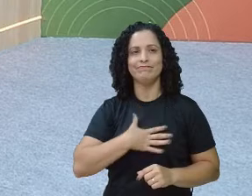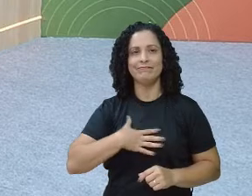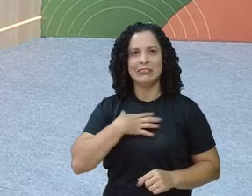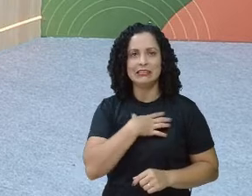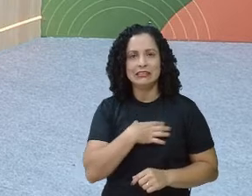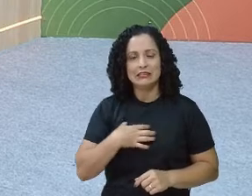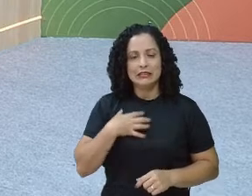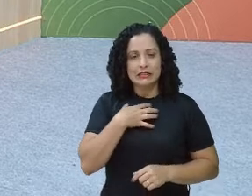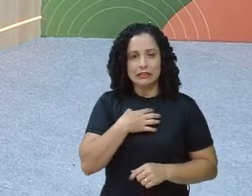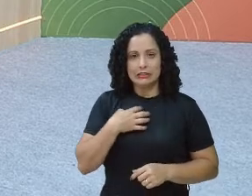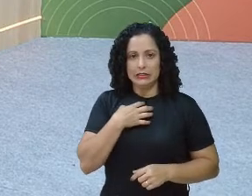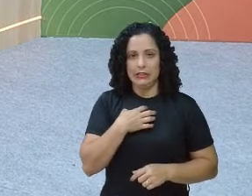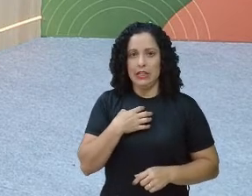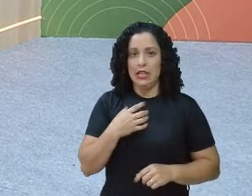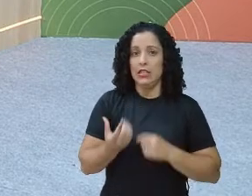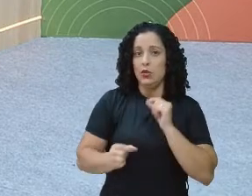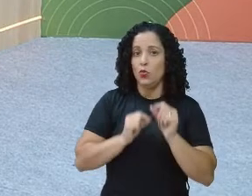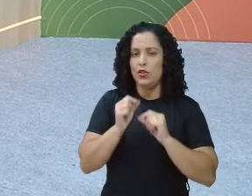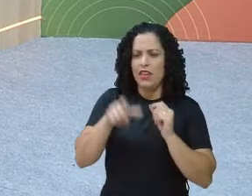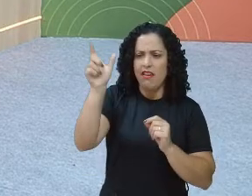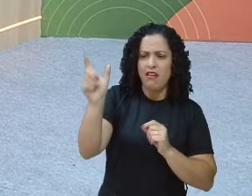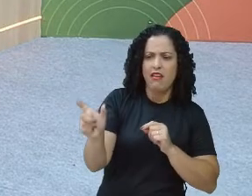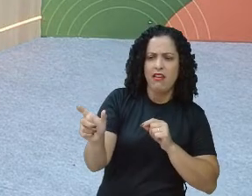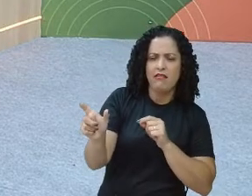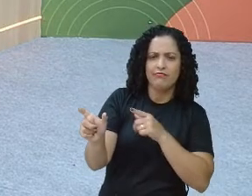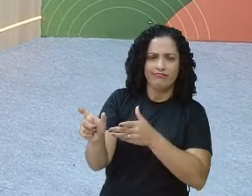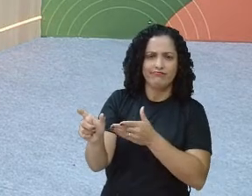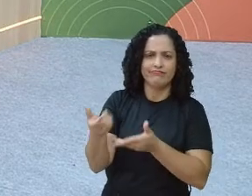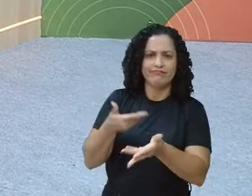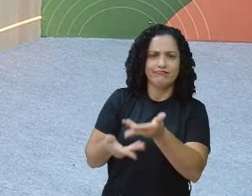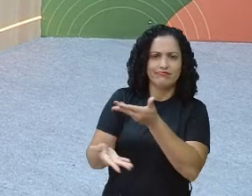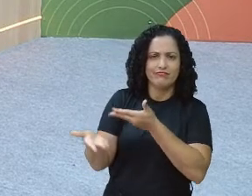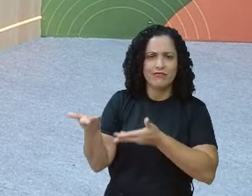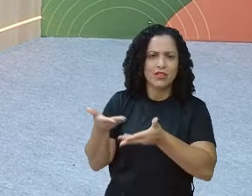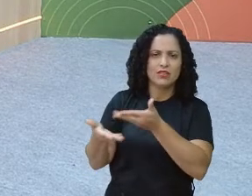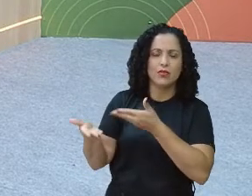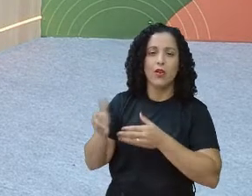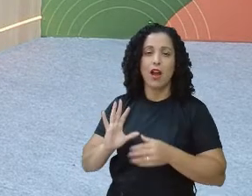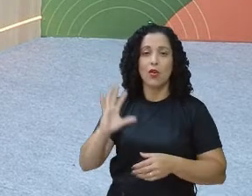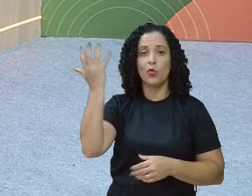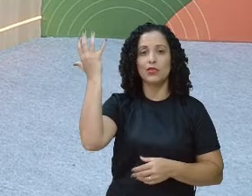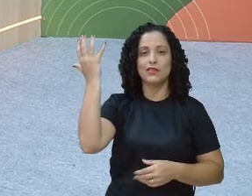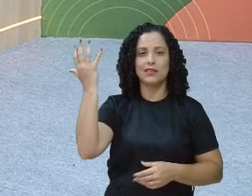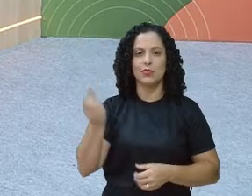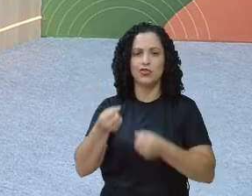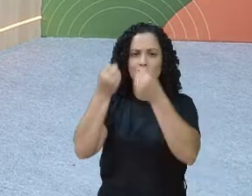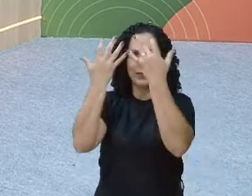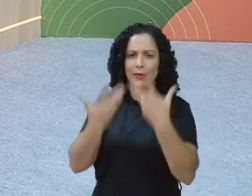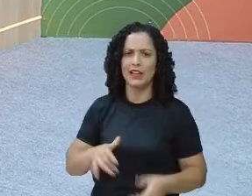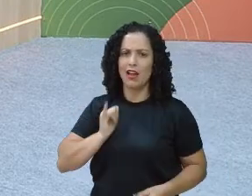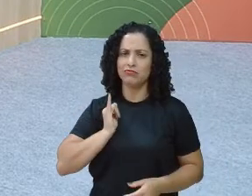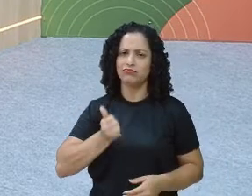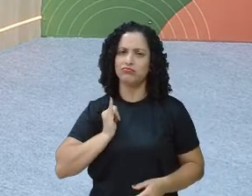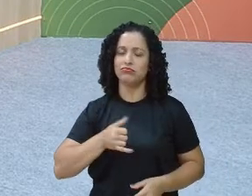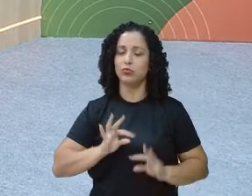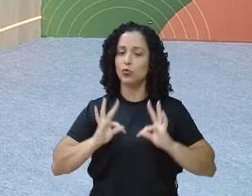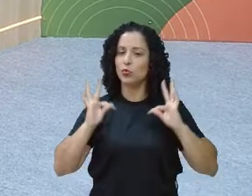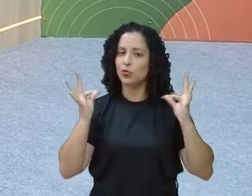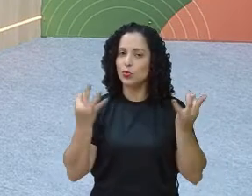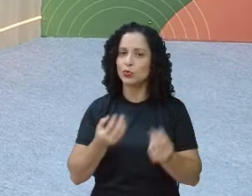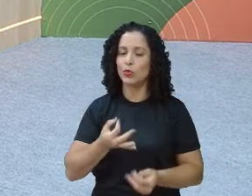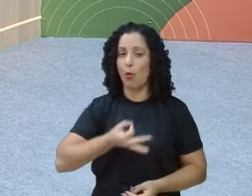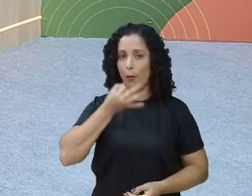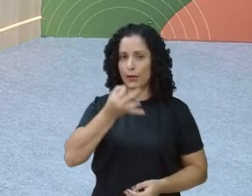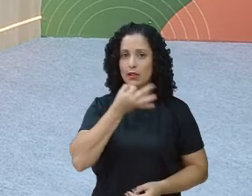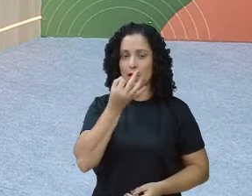e vou dizer com quem isso aconteceu, em qual momento isso aconteceu, narrar tudo e dar os argumentos de por que